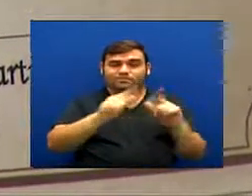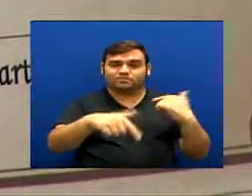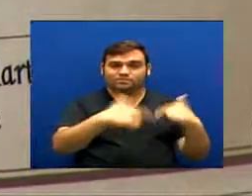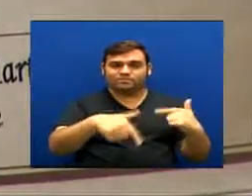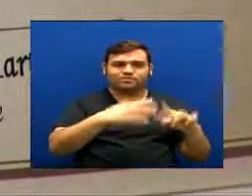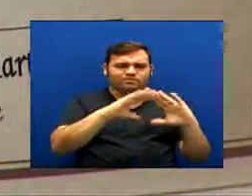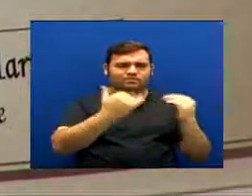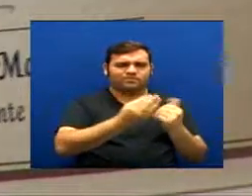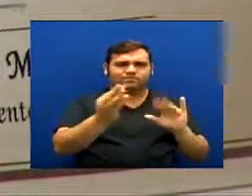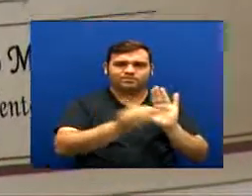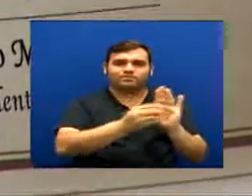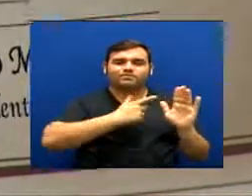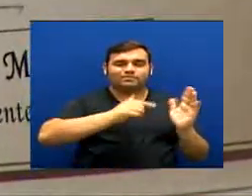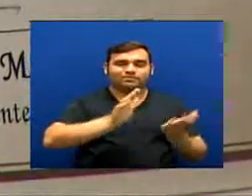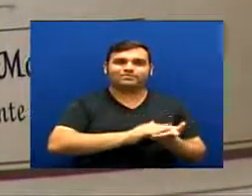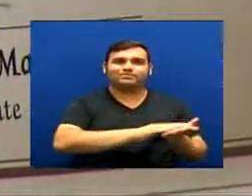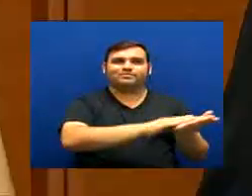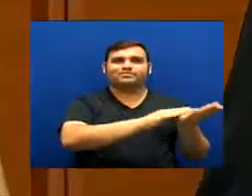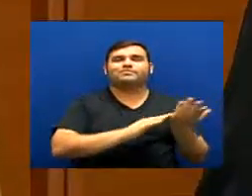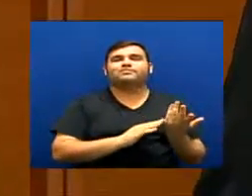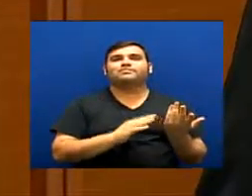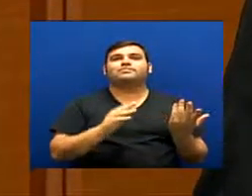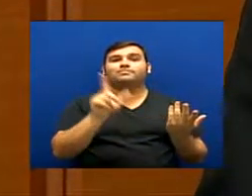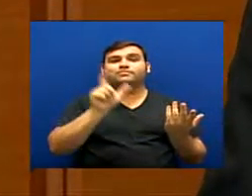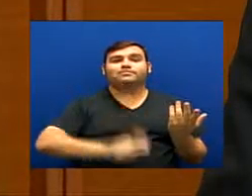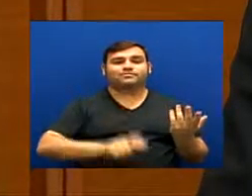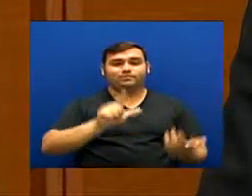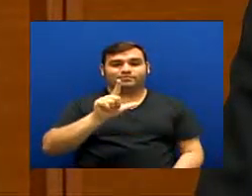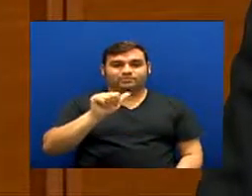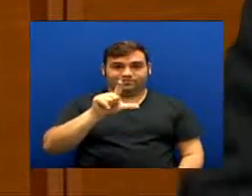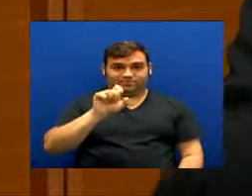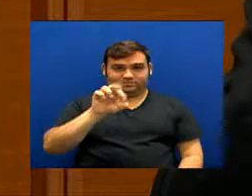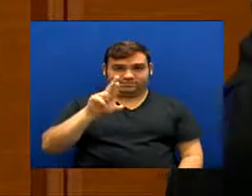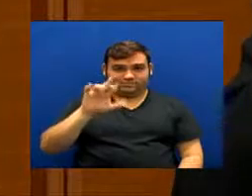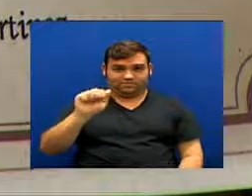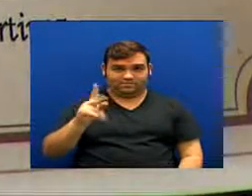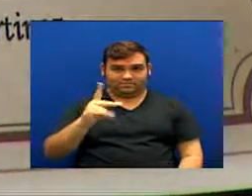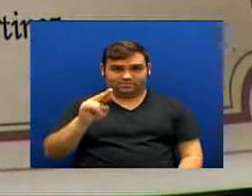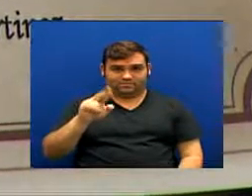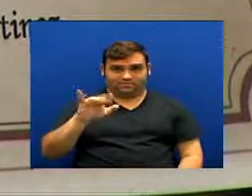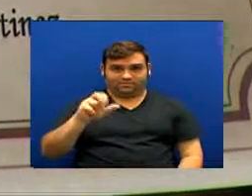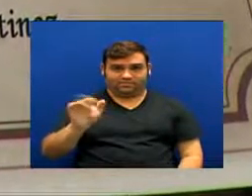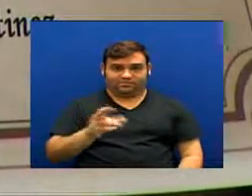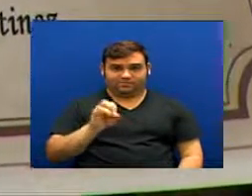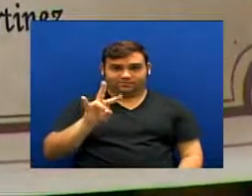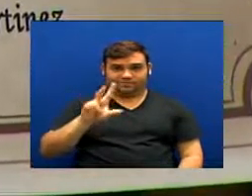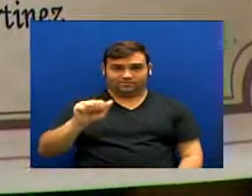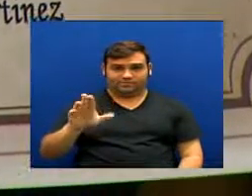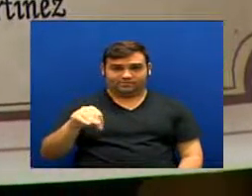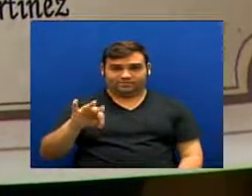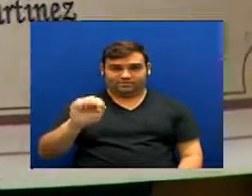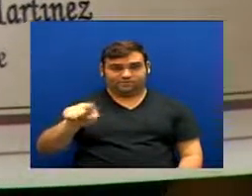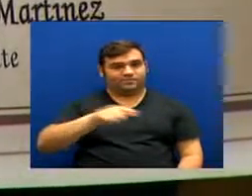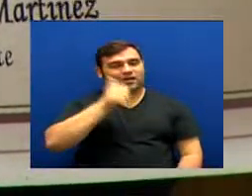Há 15 dias atrás, nós celebramos a impressão do exemplar número 150 milhões.